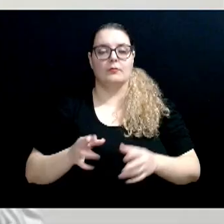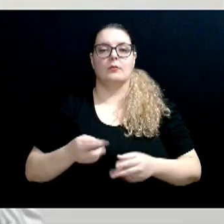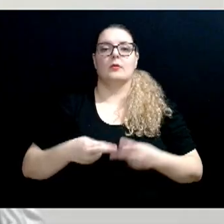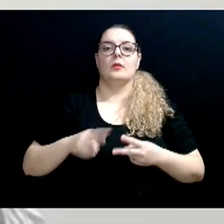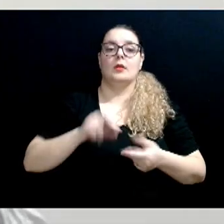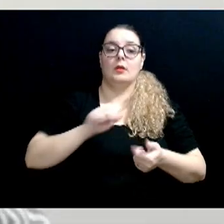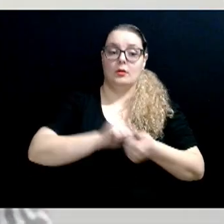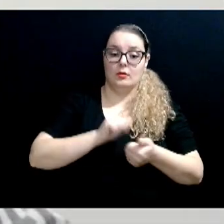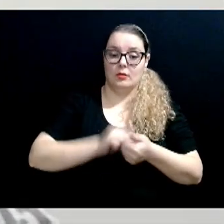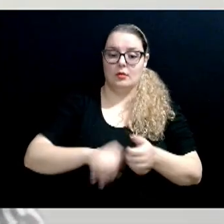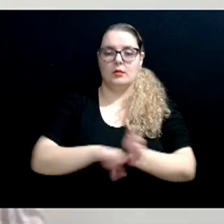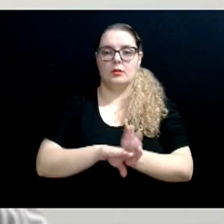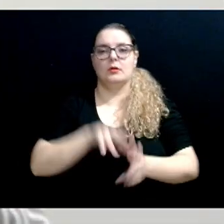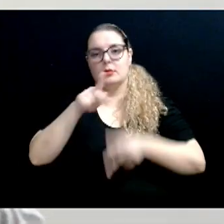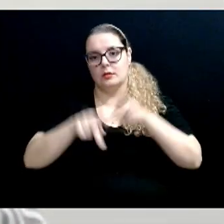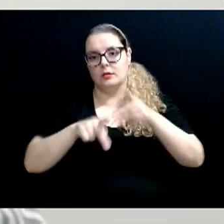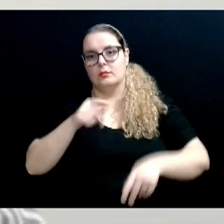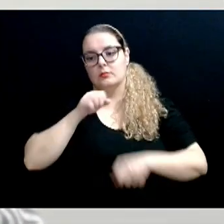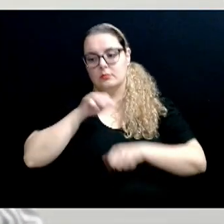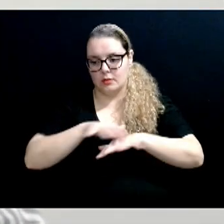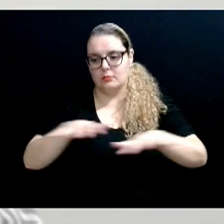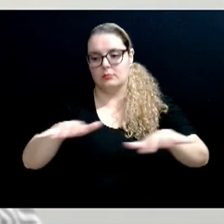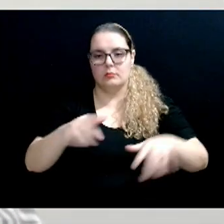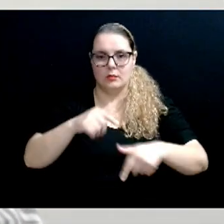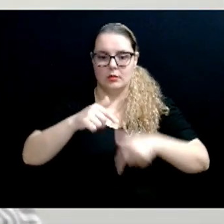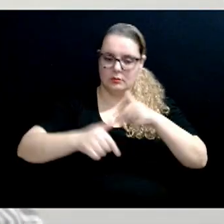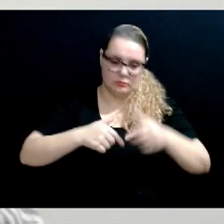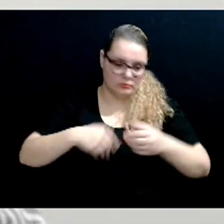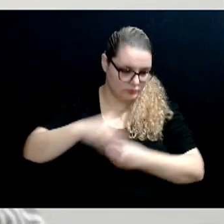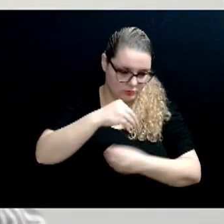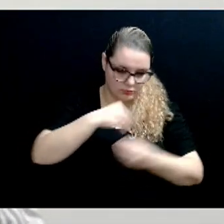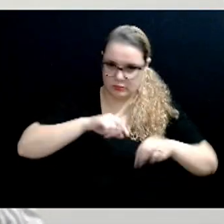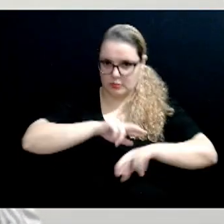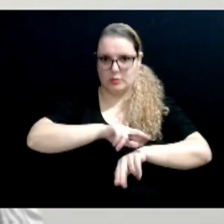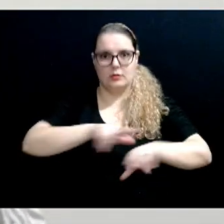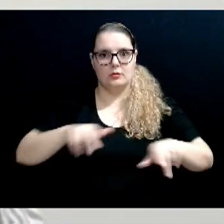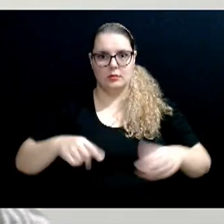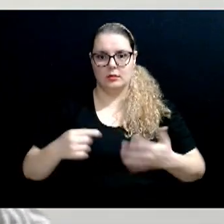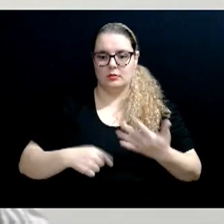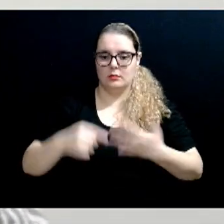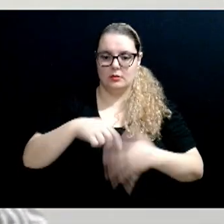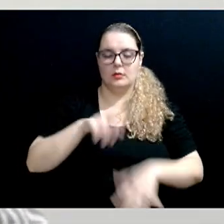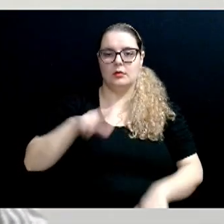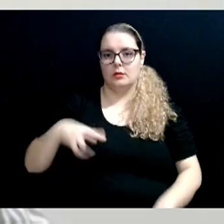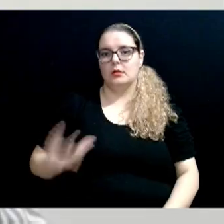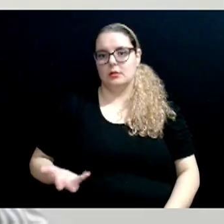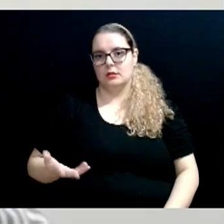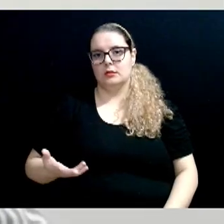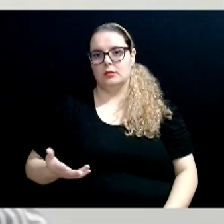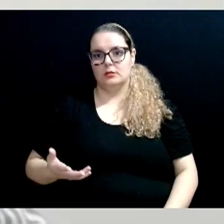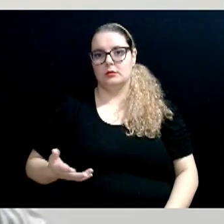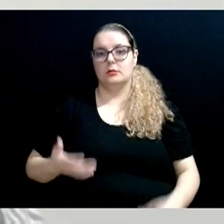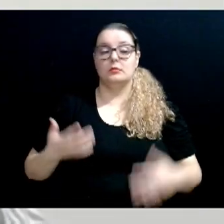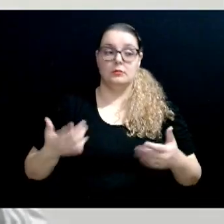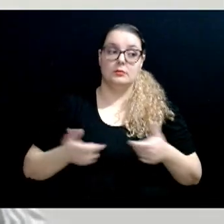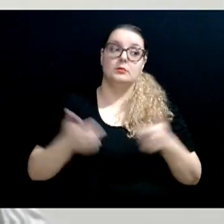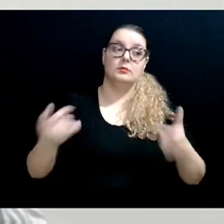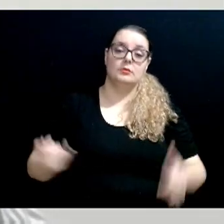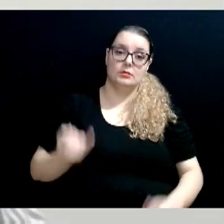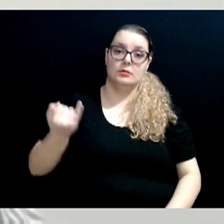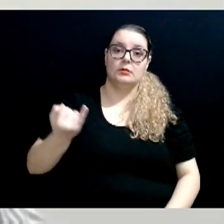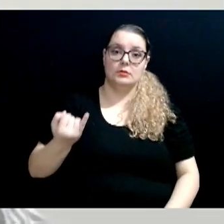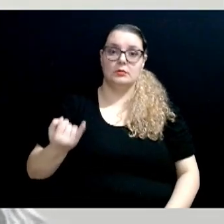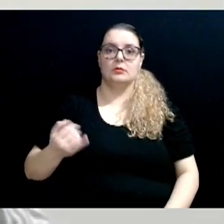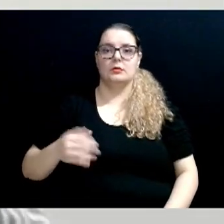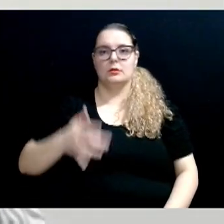população, é um trabalho que envolve diversos atores nesse cenário aí, e, enfim, de grande importância. Aí, para o consumidor final,